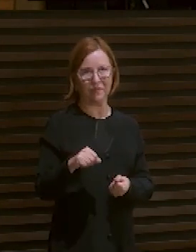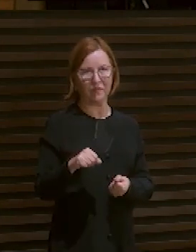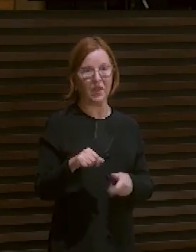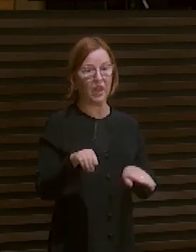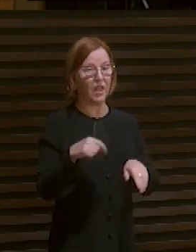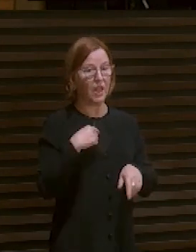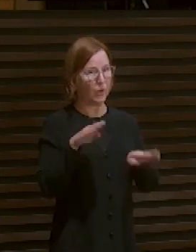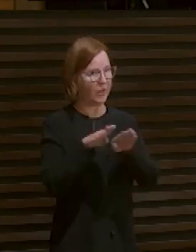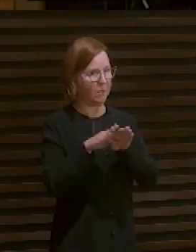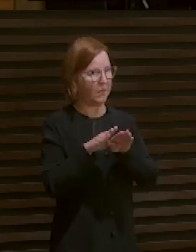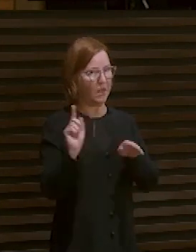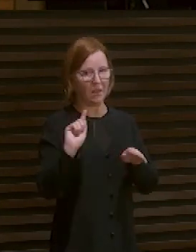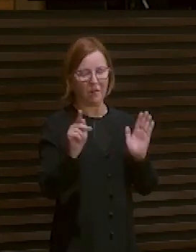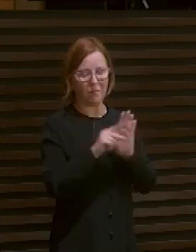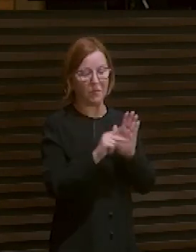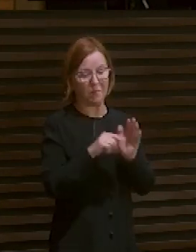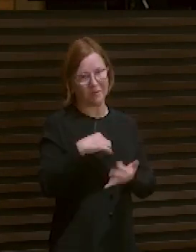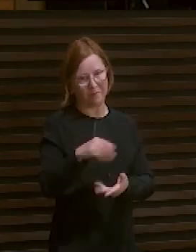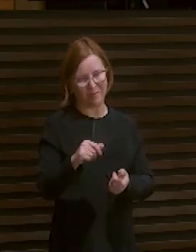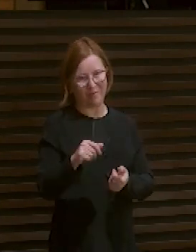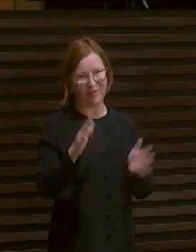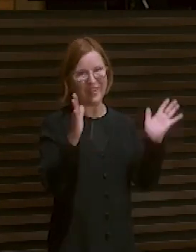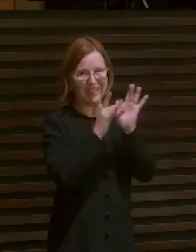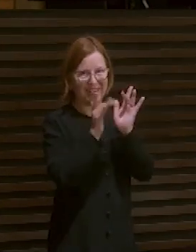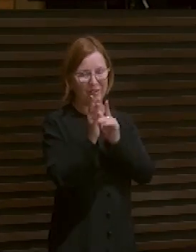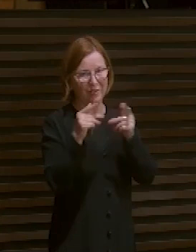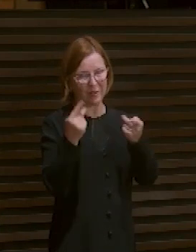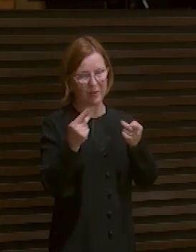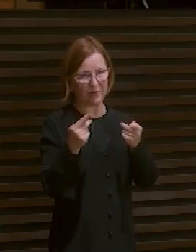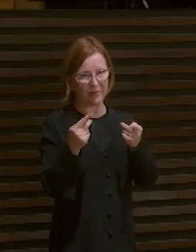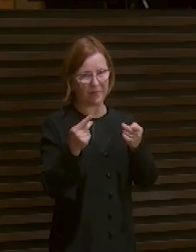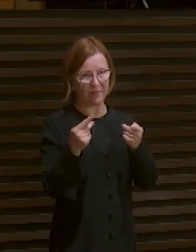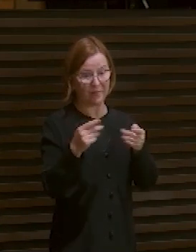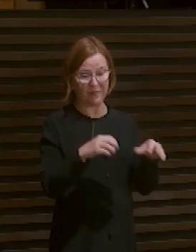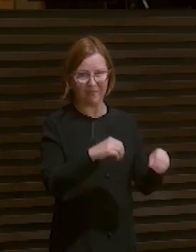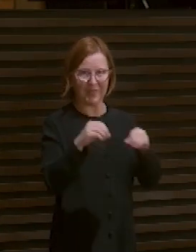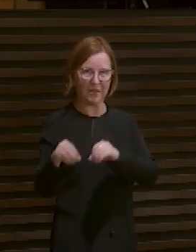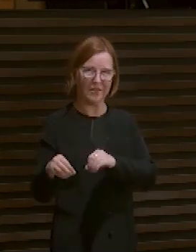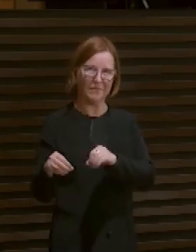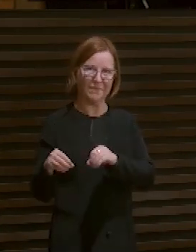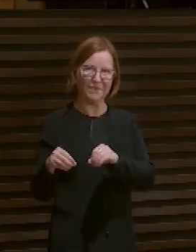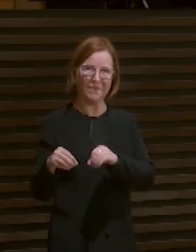não sou do mundo, disse Jesus. Eles são tirados.